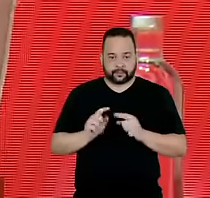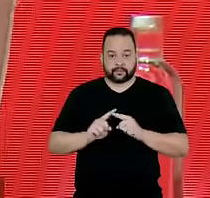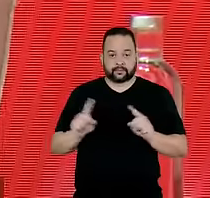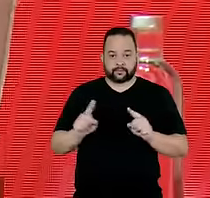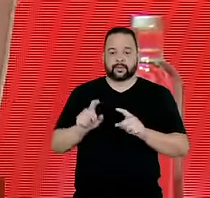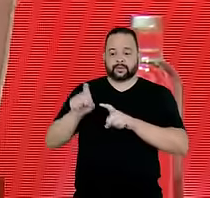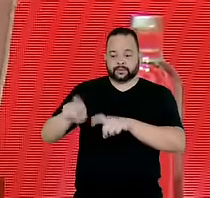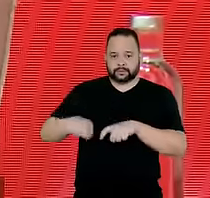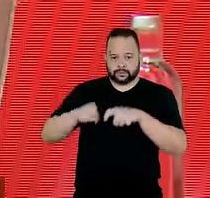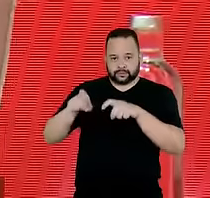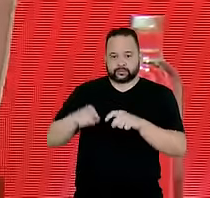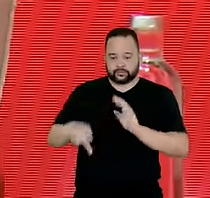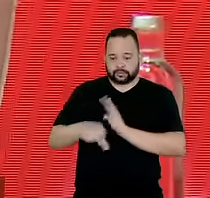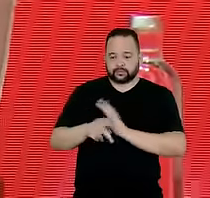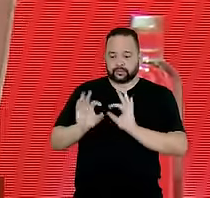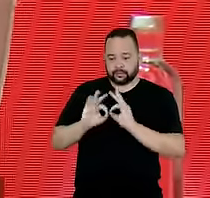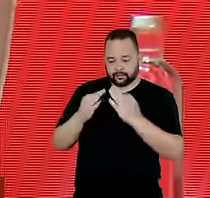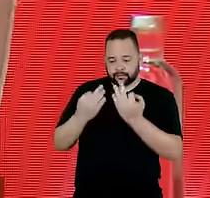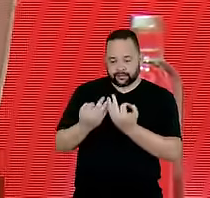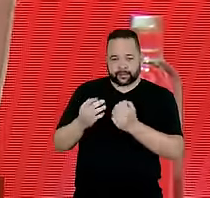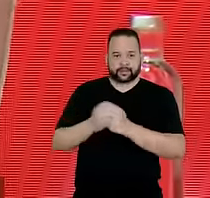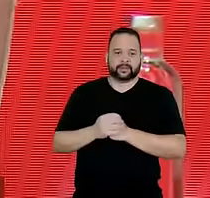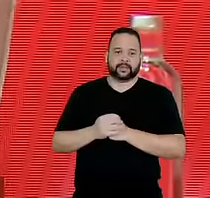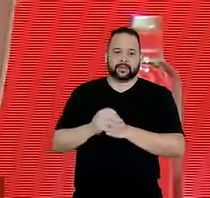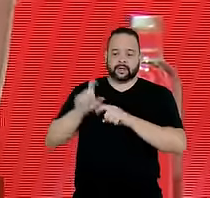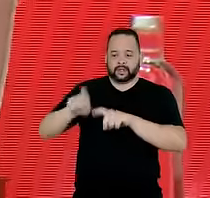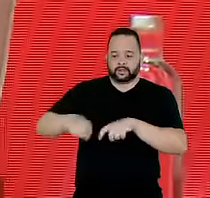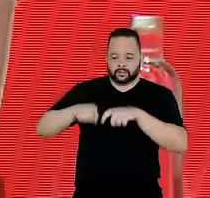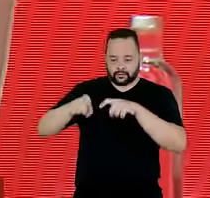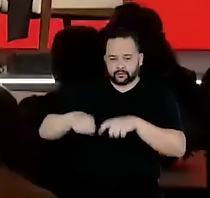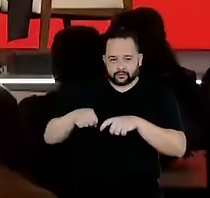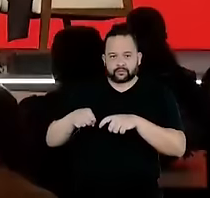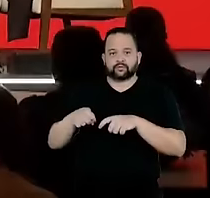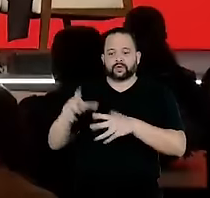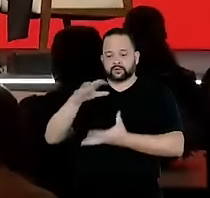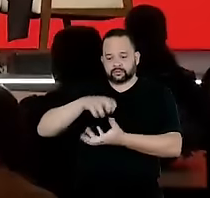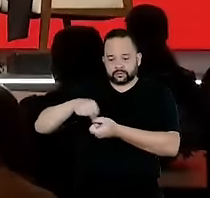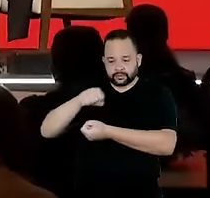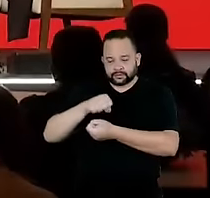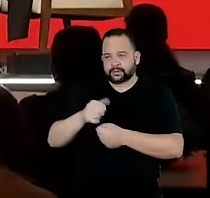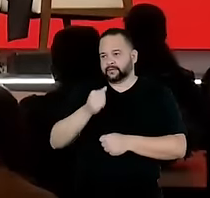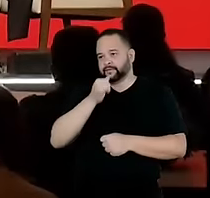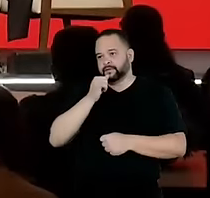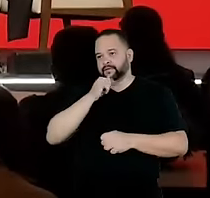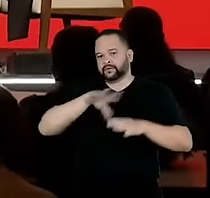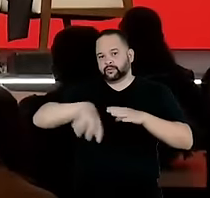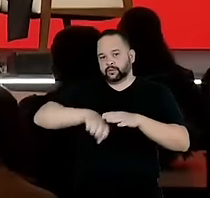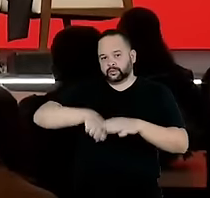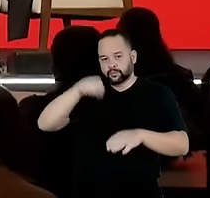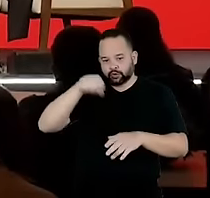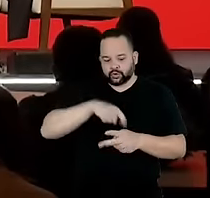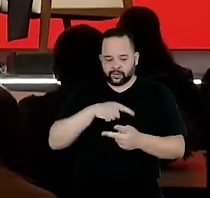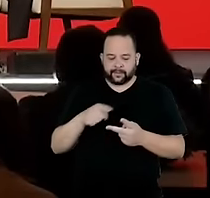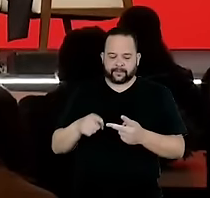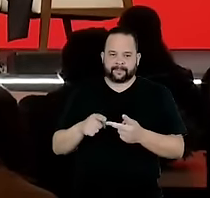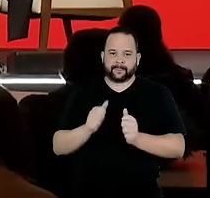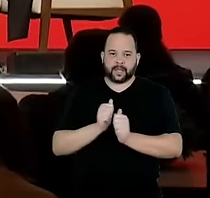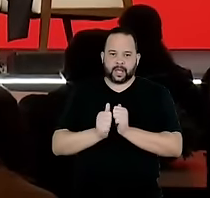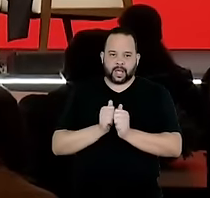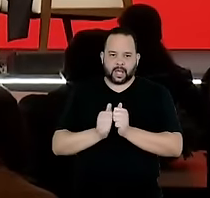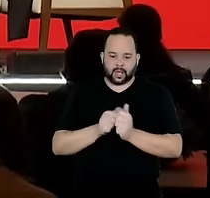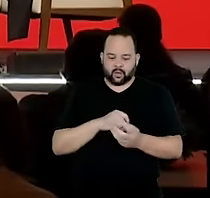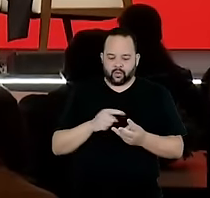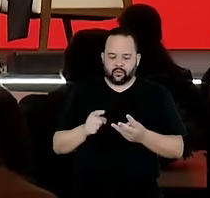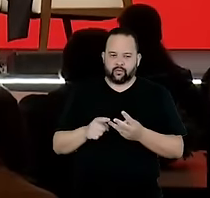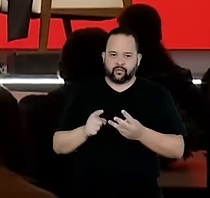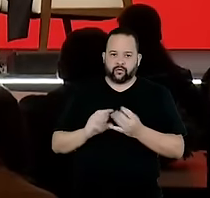agricultura sustentável mandioca arroz feijão ainda é muito produzida pelo pequeno e médio produtor E esses são